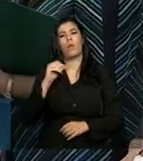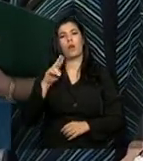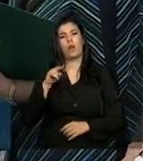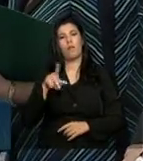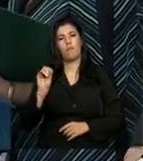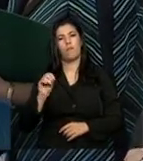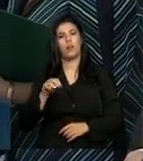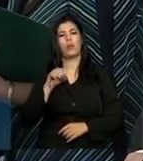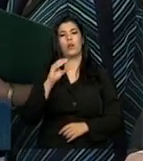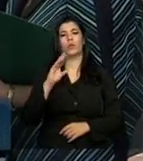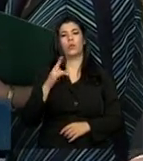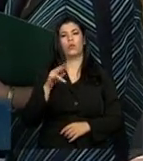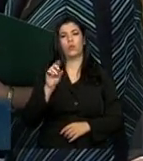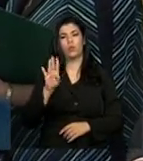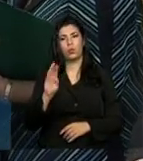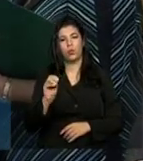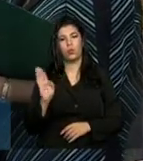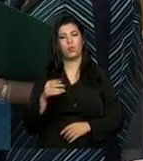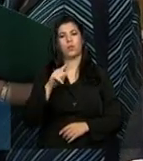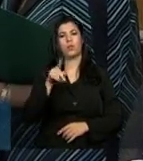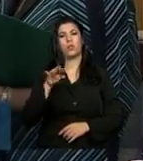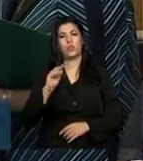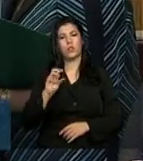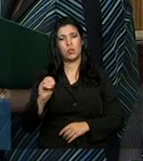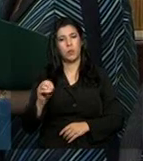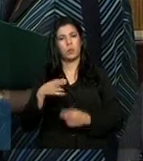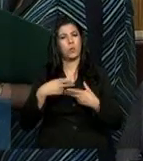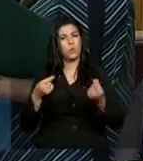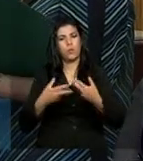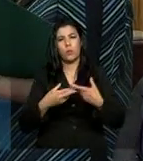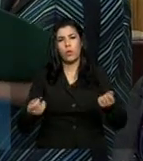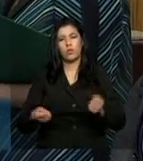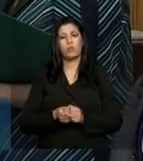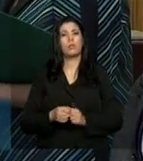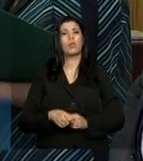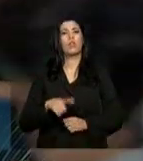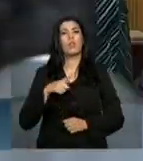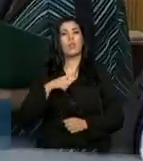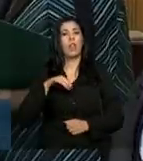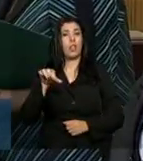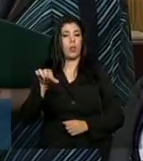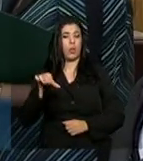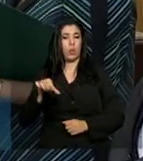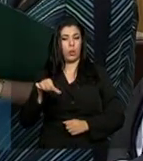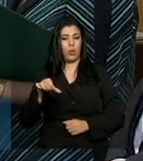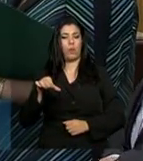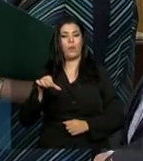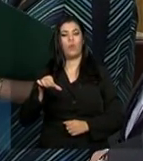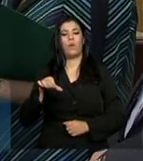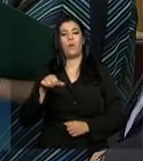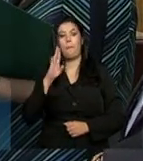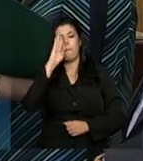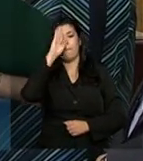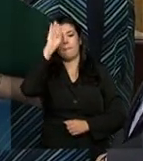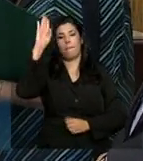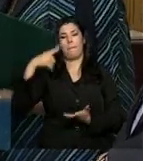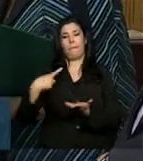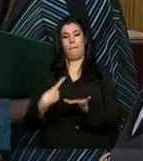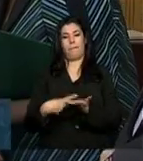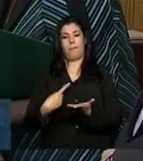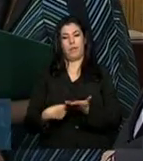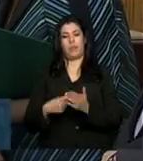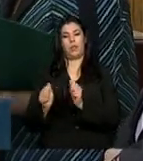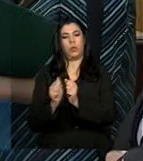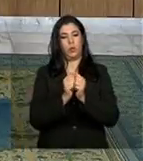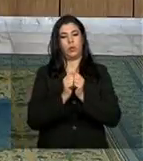calcário, chumbo, zinco. E a Nigéria foi o nono principal parceiro comercial do Brasil, com a